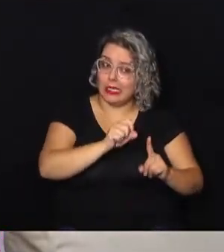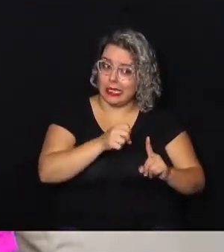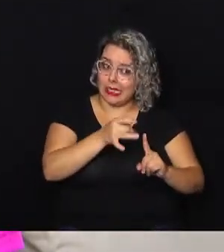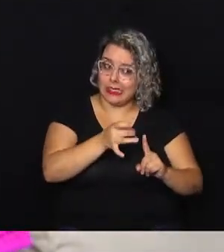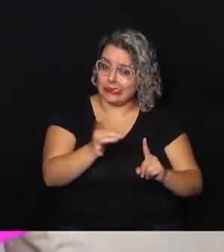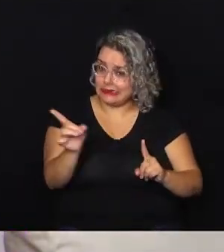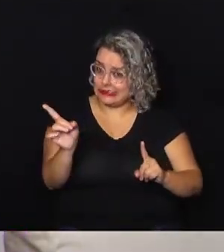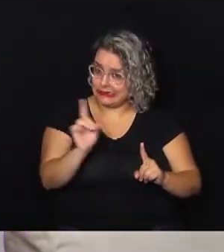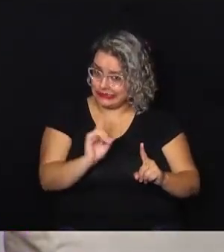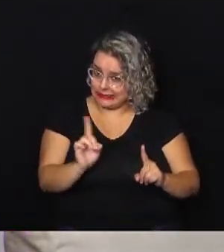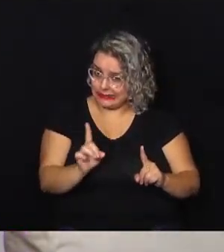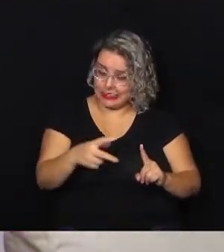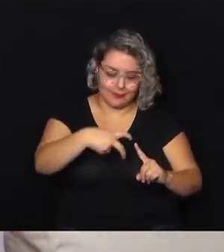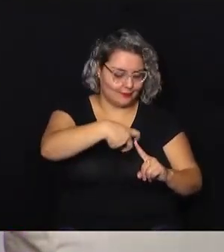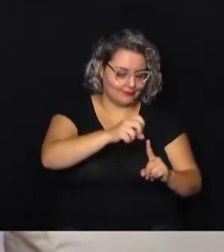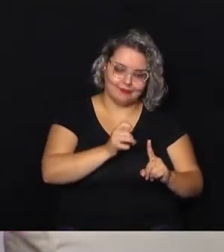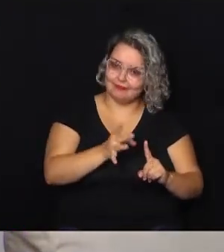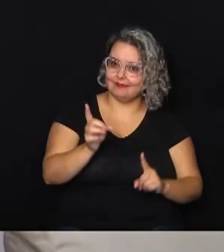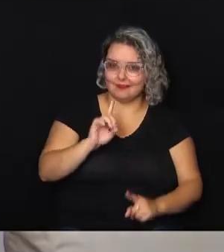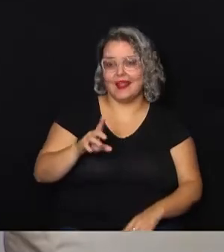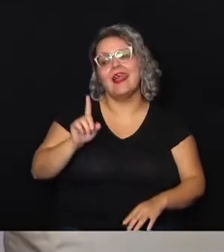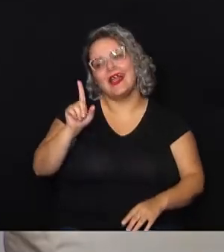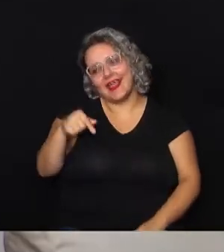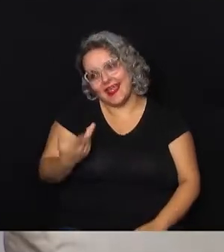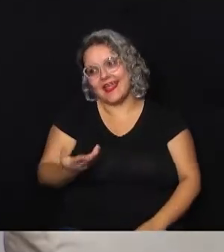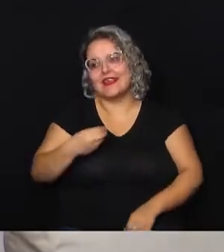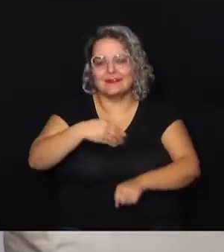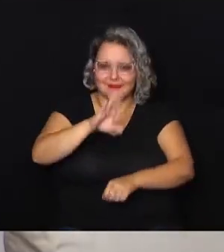vidro não. Então, essas eu acho que são as